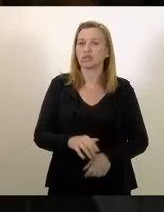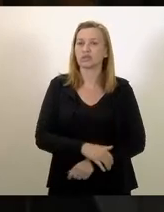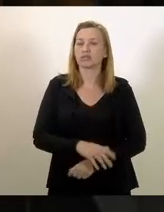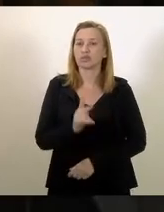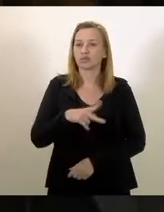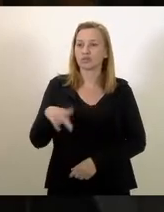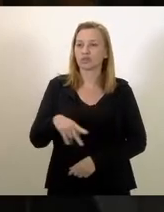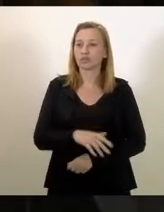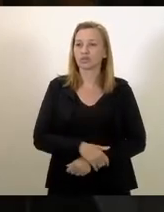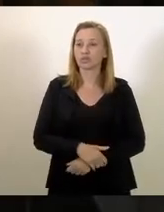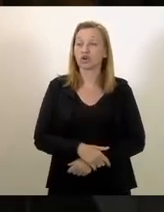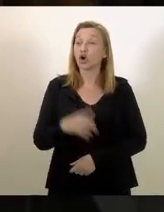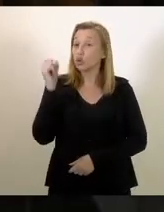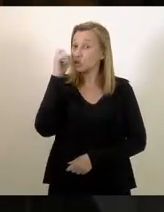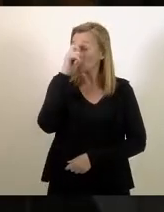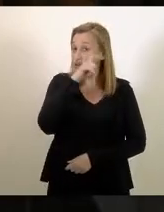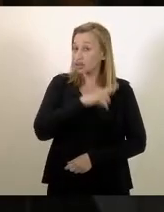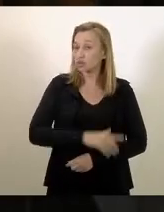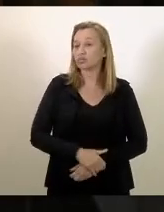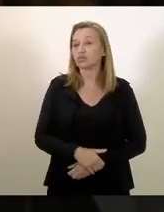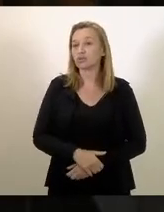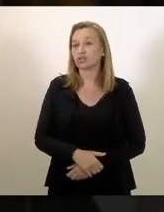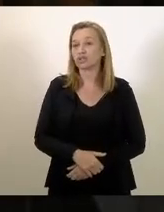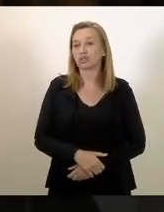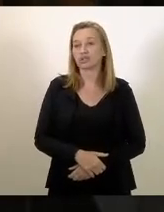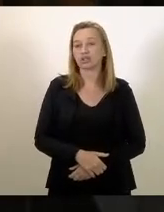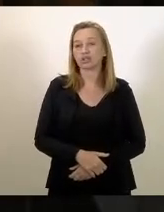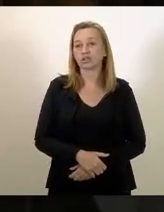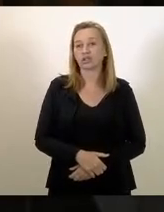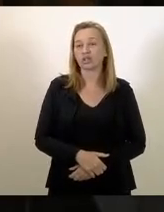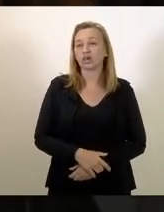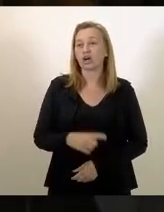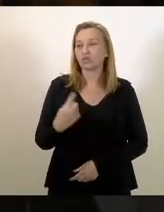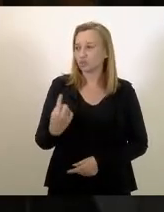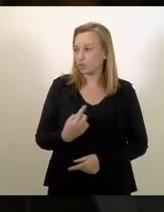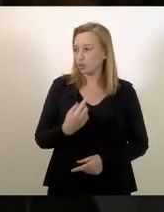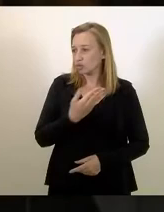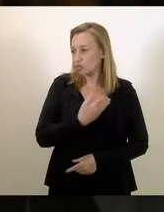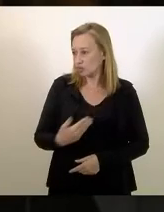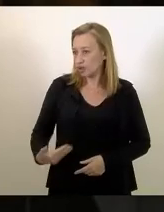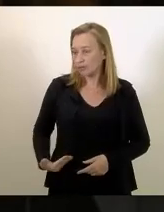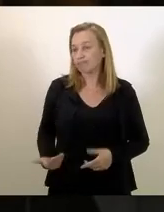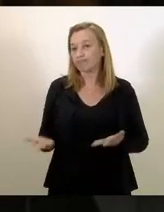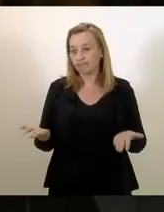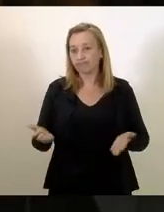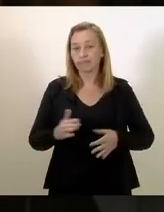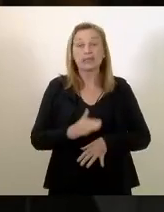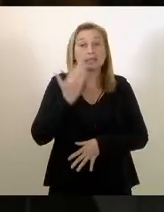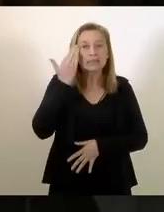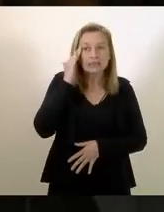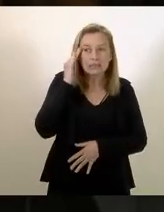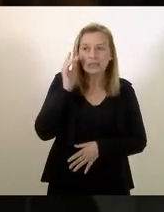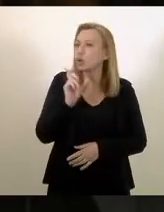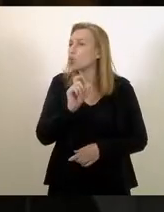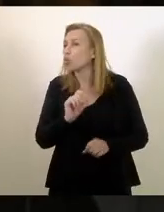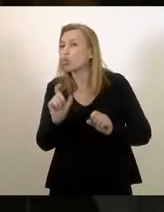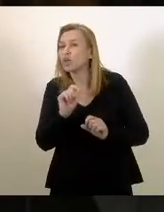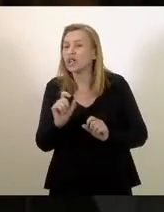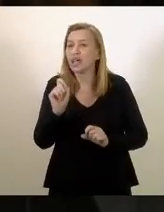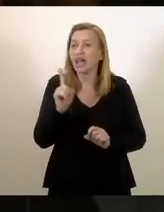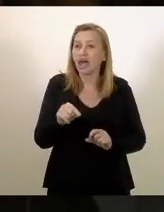o difícil é os nossos governantes entenderem o que quer dizer